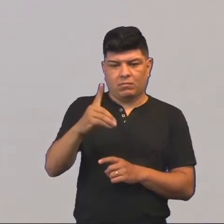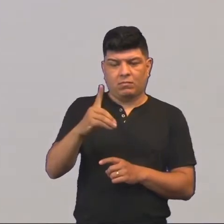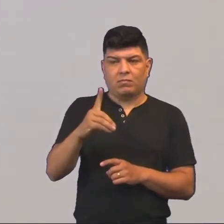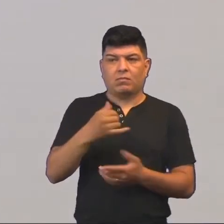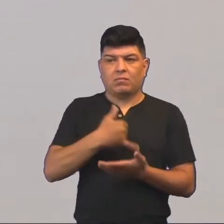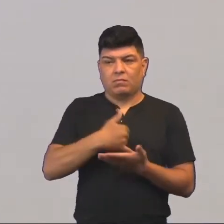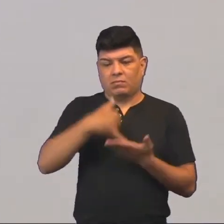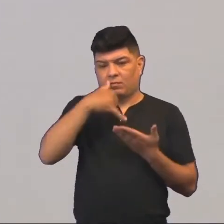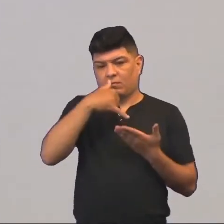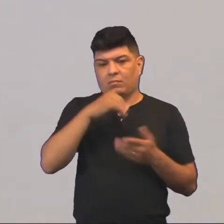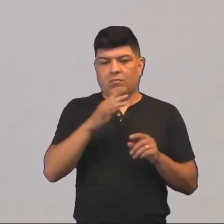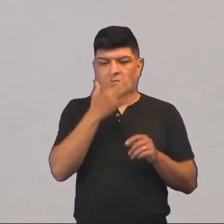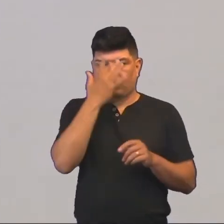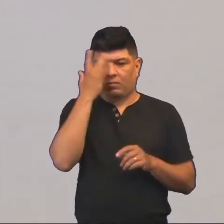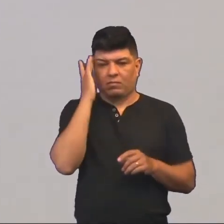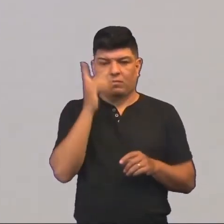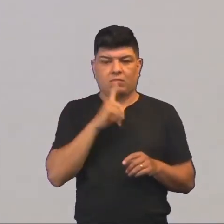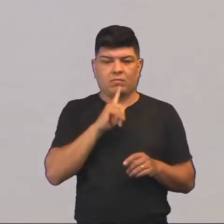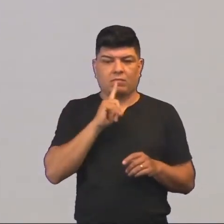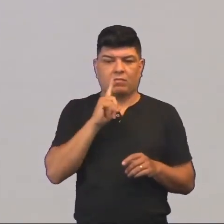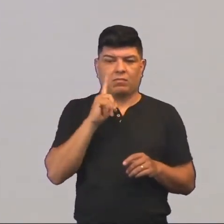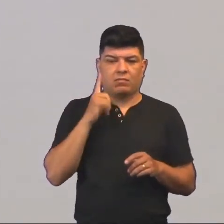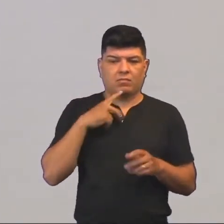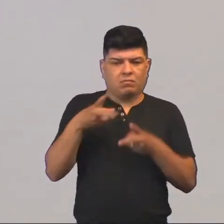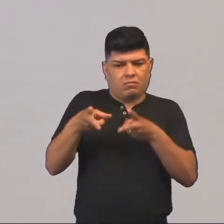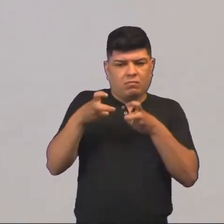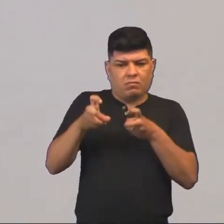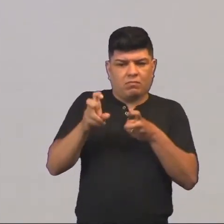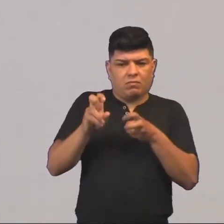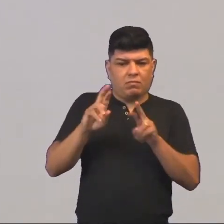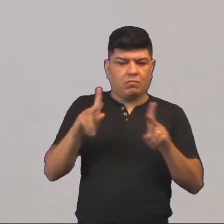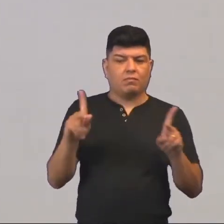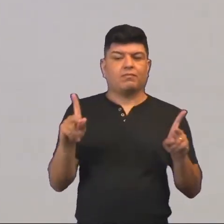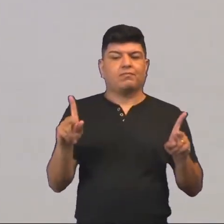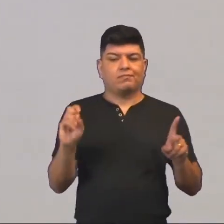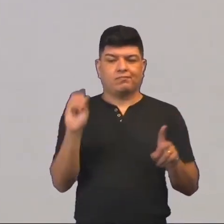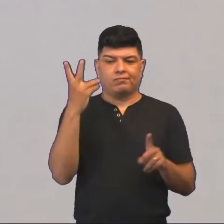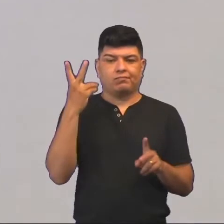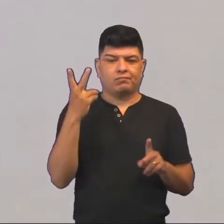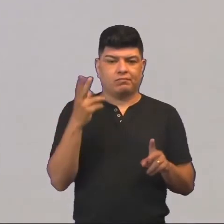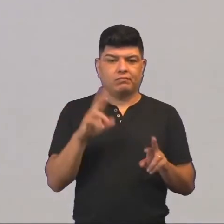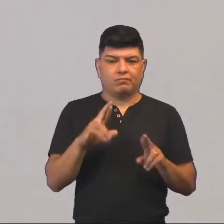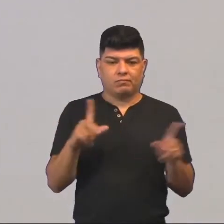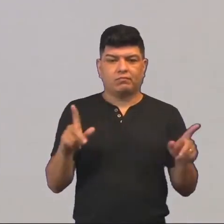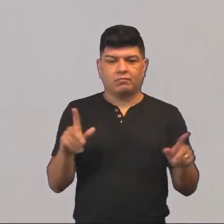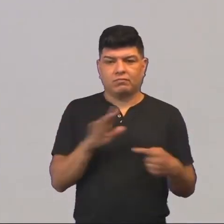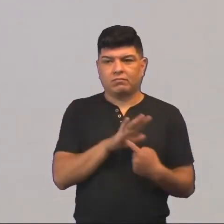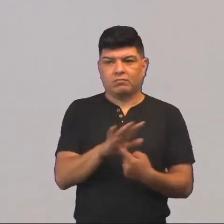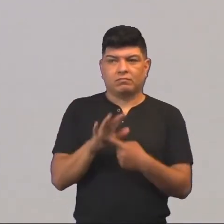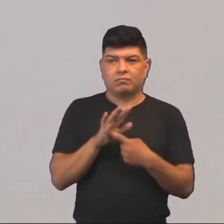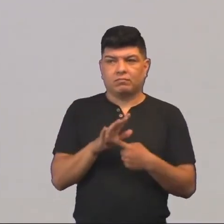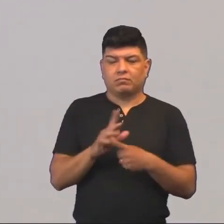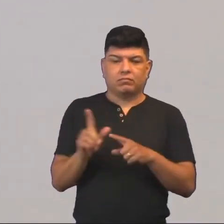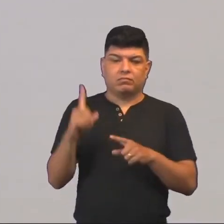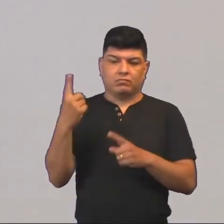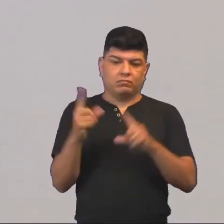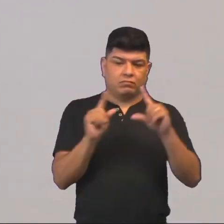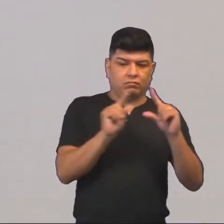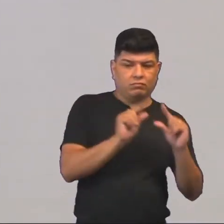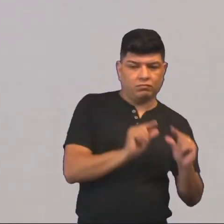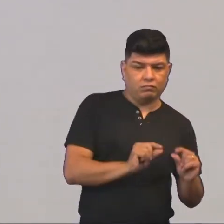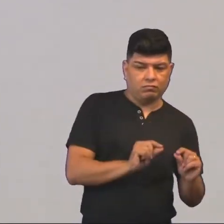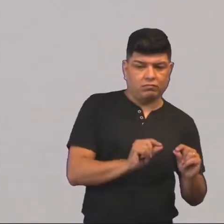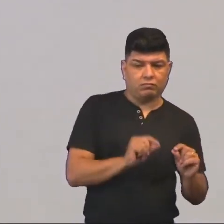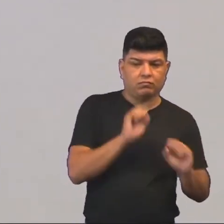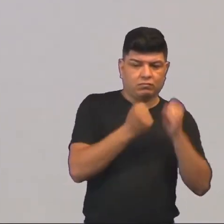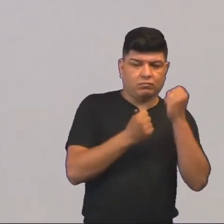de drogas que a pessoa vai ter uma outra percepção do que está acontecendo. Ao contrário das que eu já citei, que uma diminui a